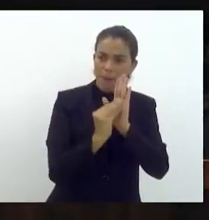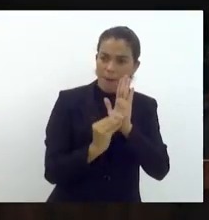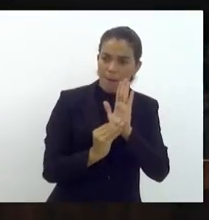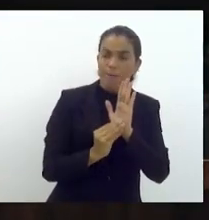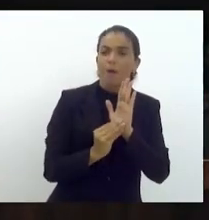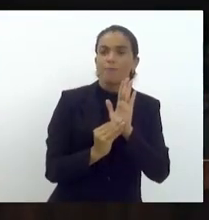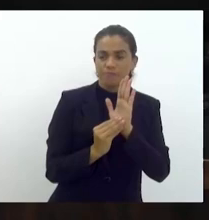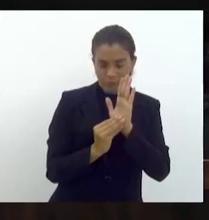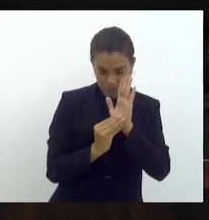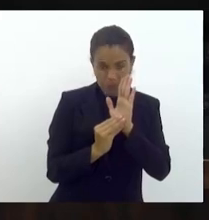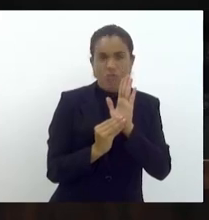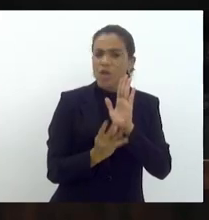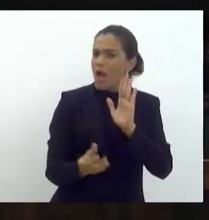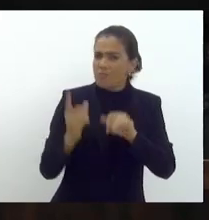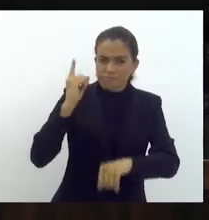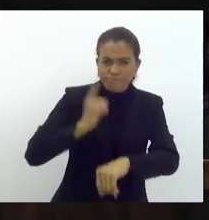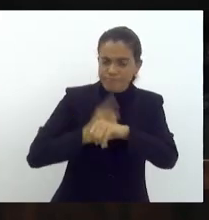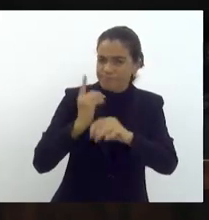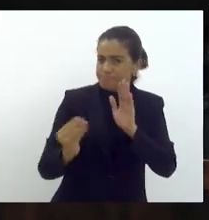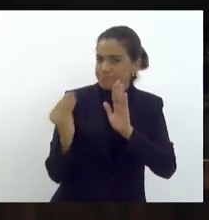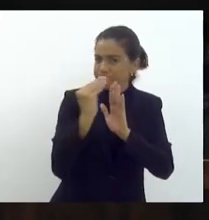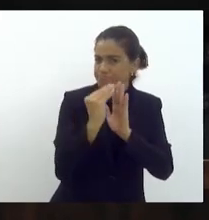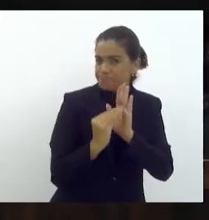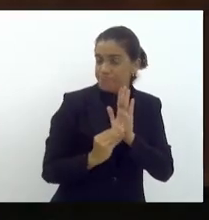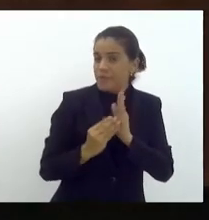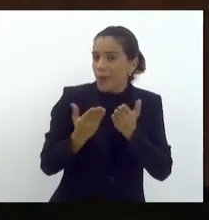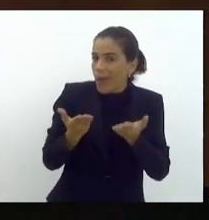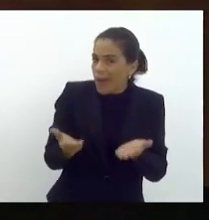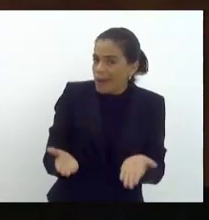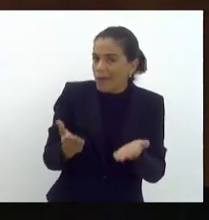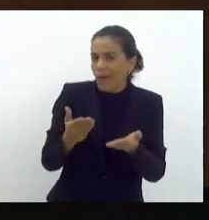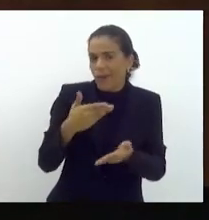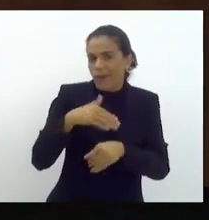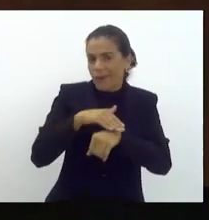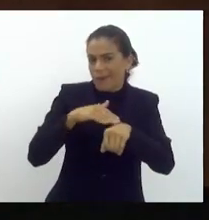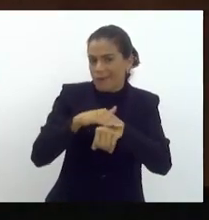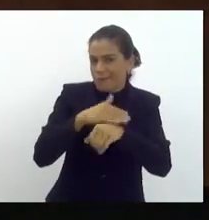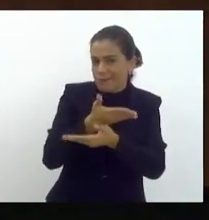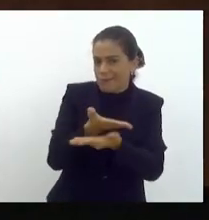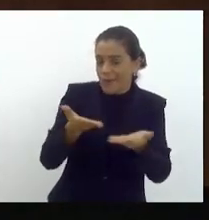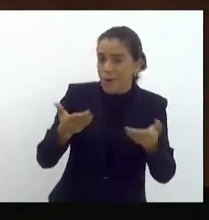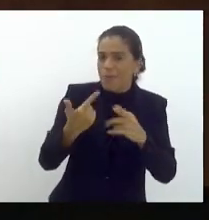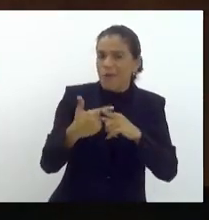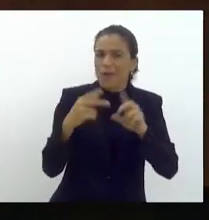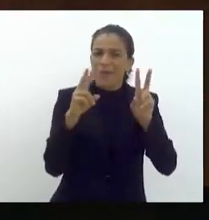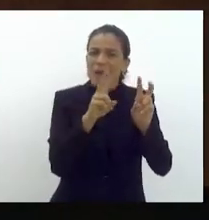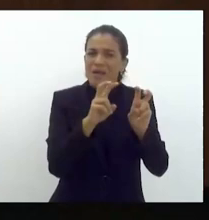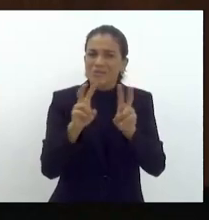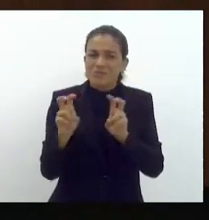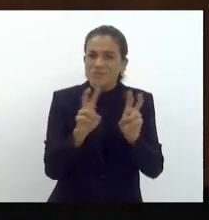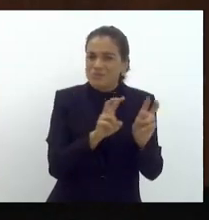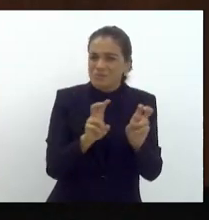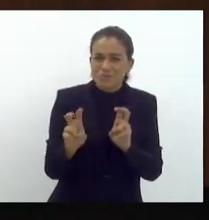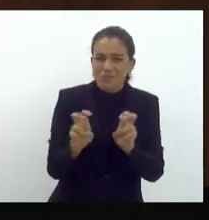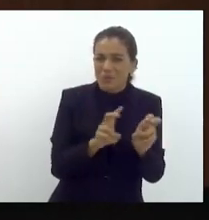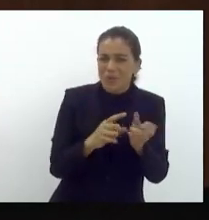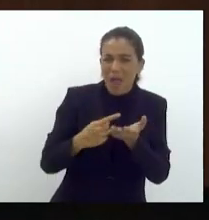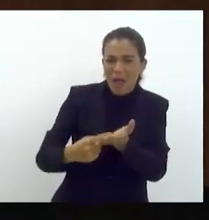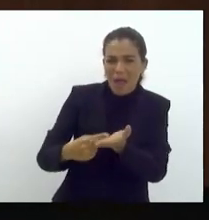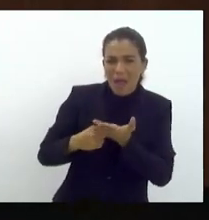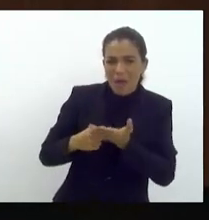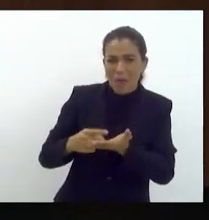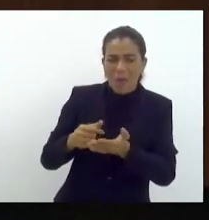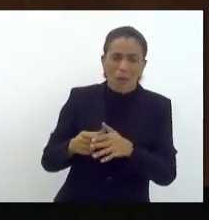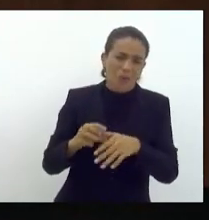de leis saíram hoje imediatamente já estão incluído então era isso que eu queria falar porque quanto aos assuntos em si os acordos